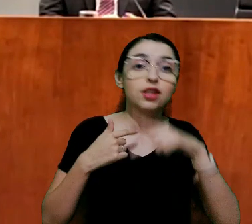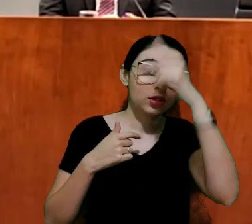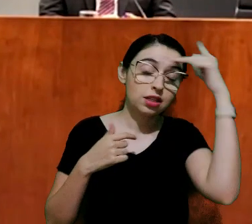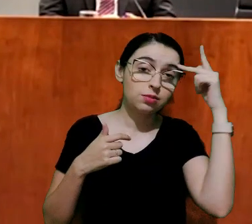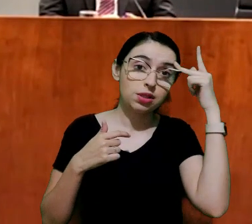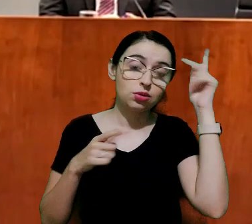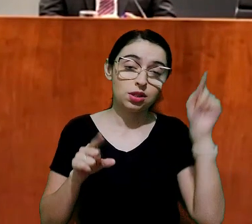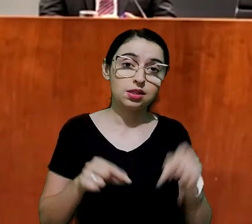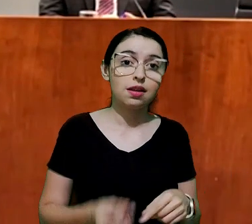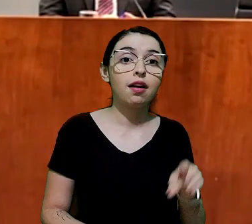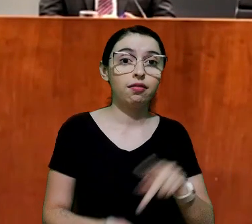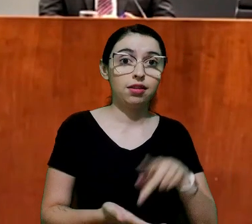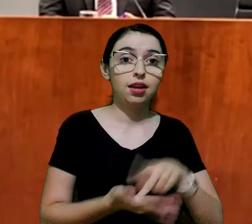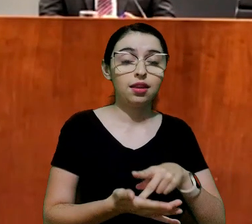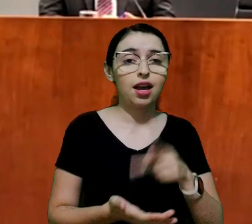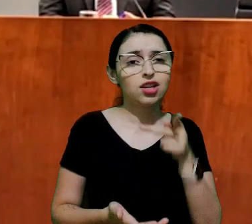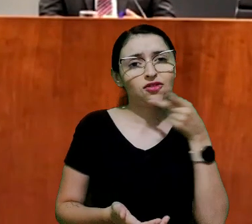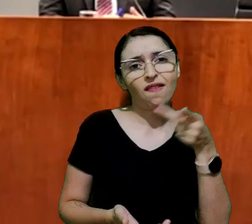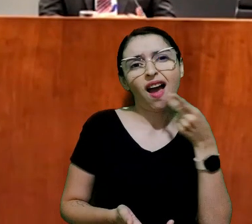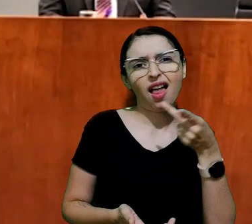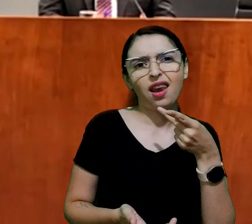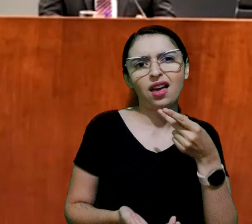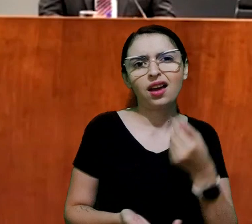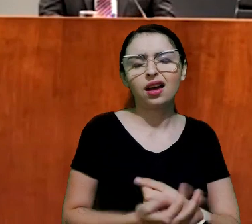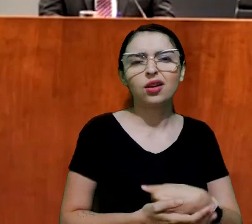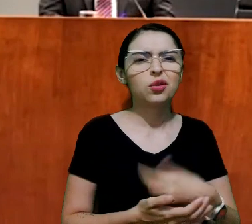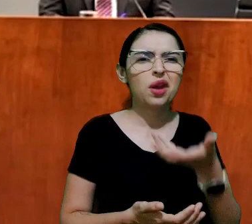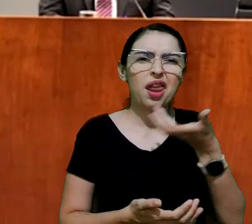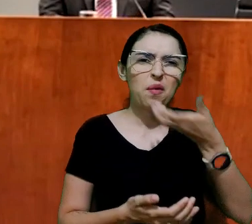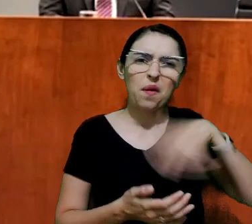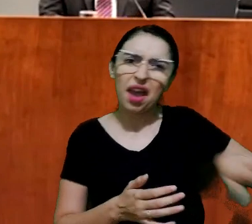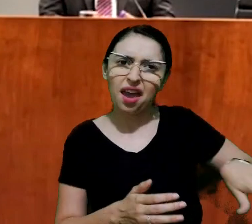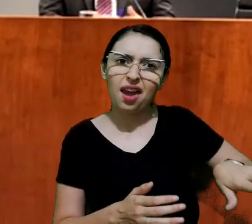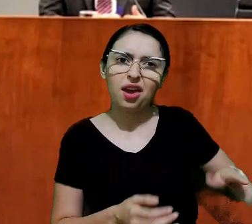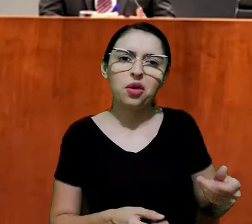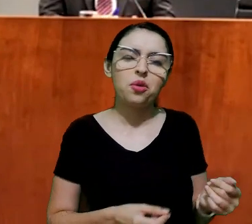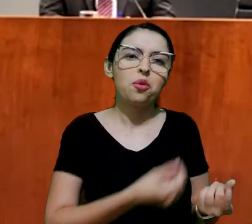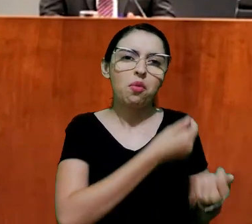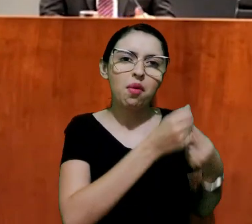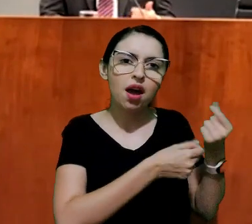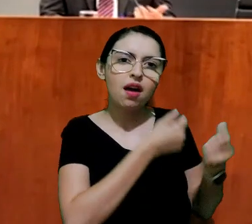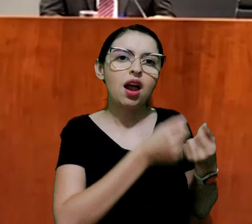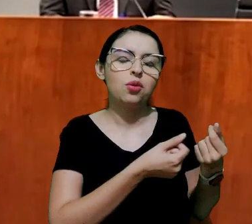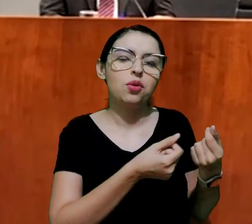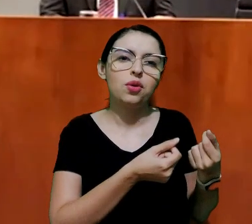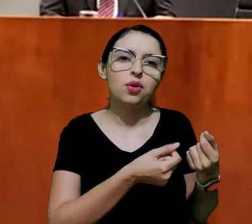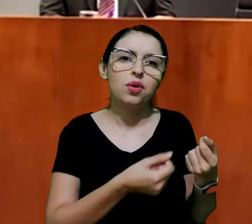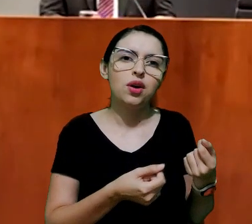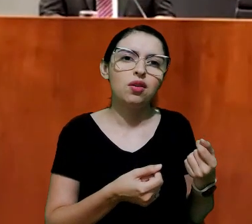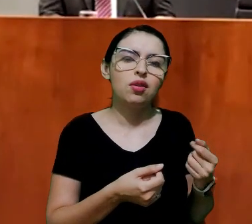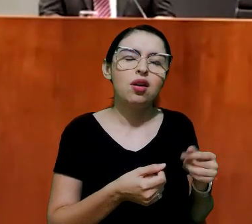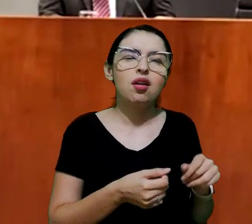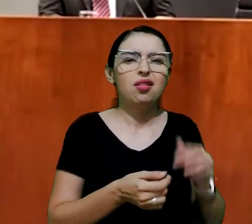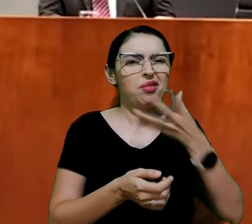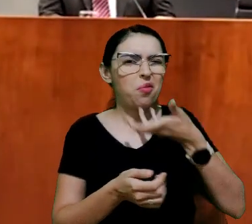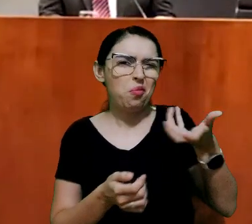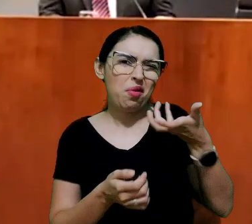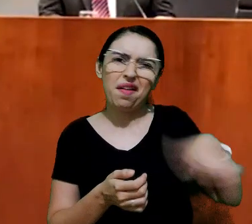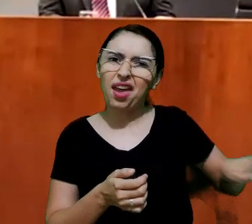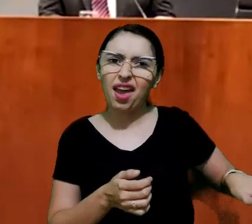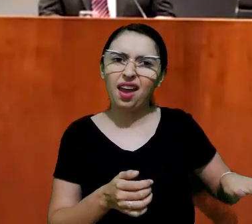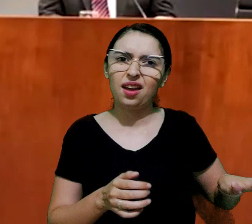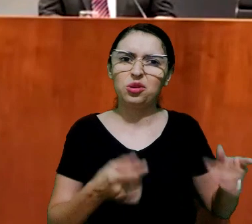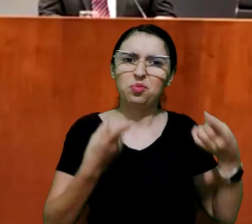verdade, quando você diz, eu não estou renunciando à herança, estou renunciando à expectativa de concorrer, isso para mim nada mais é do que